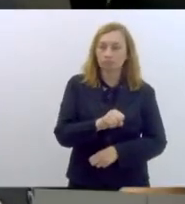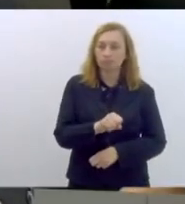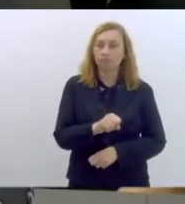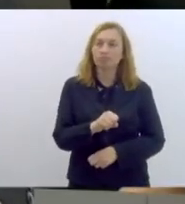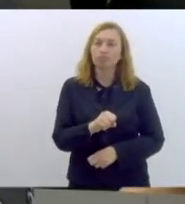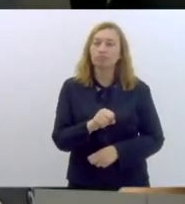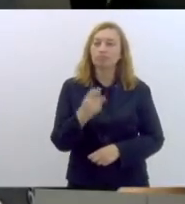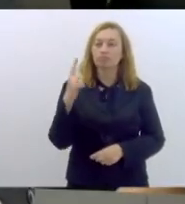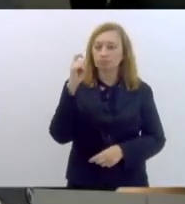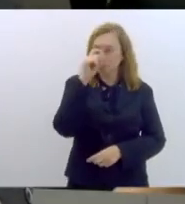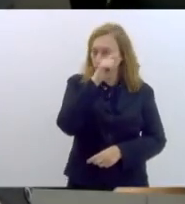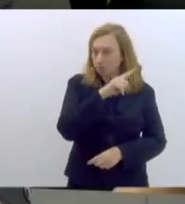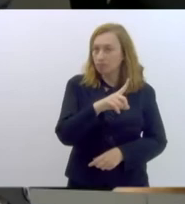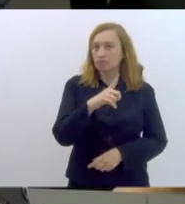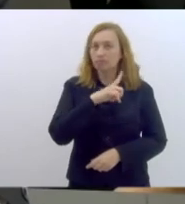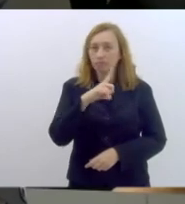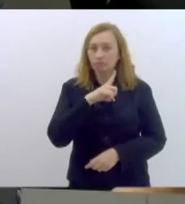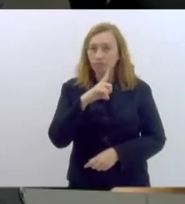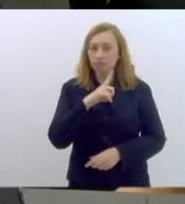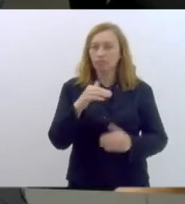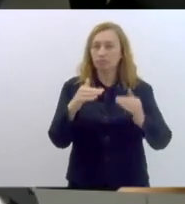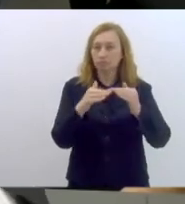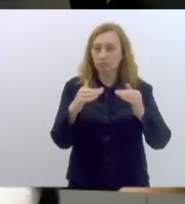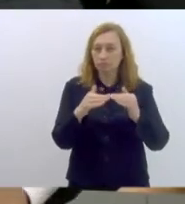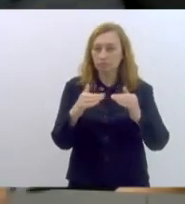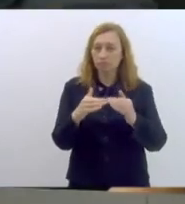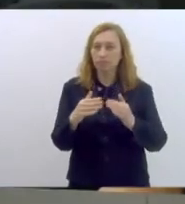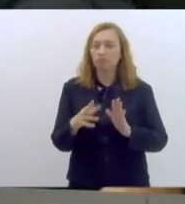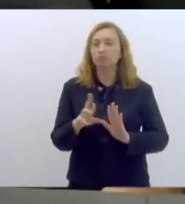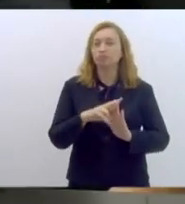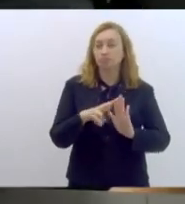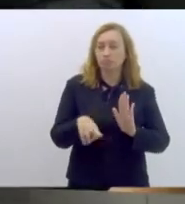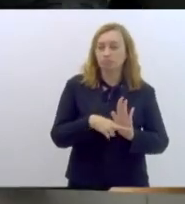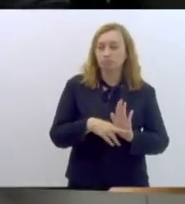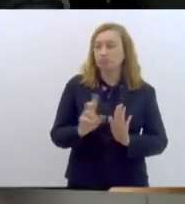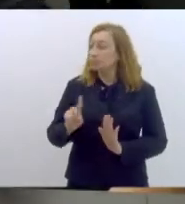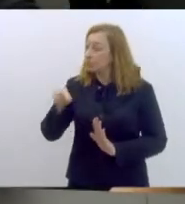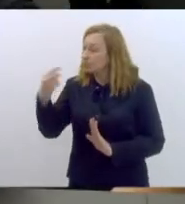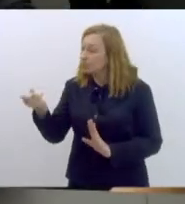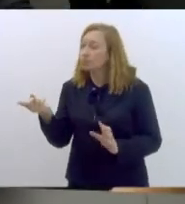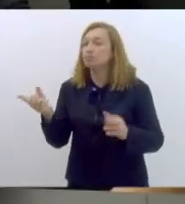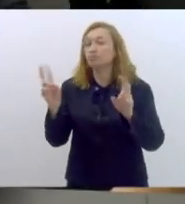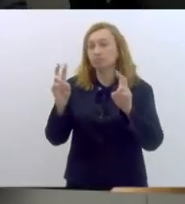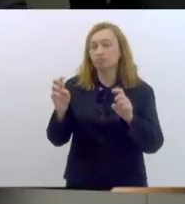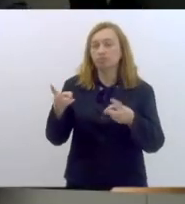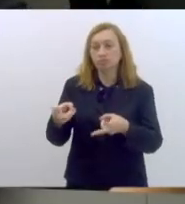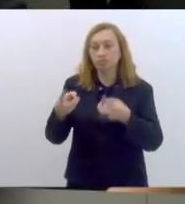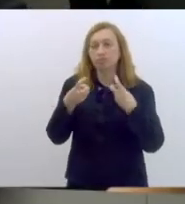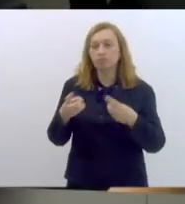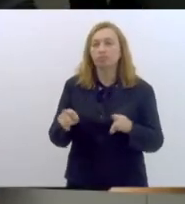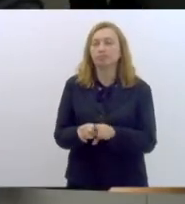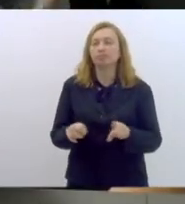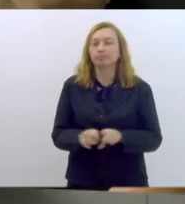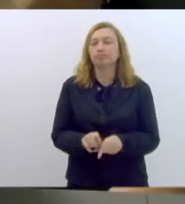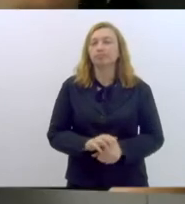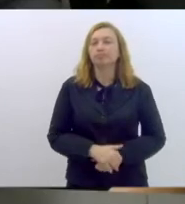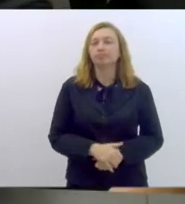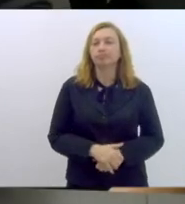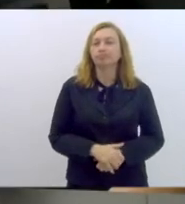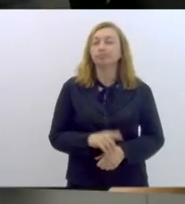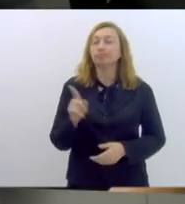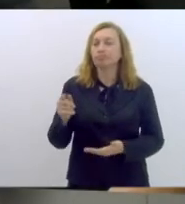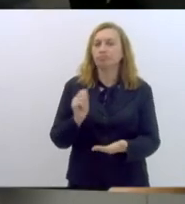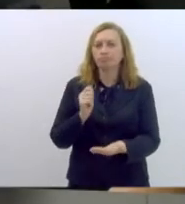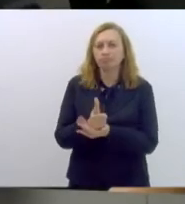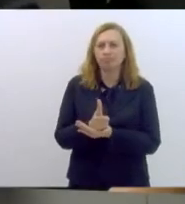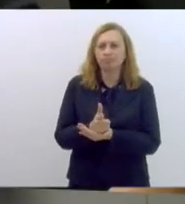que dificultaram o cumprimento de acordos no regime. E uma outra situação que me chamou a atenção é esse